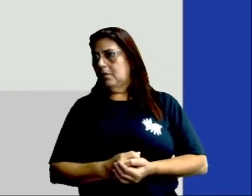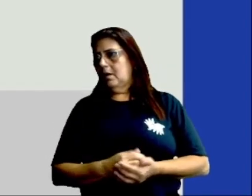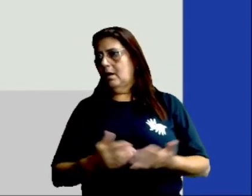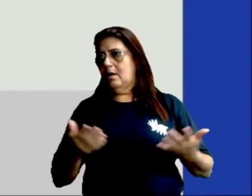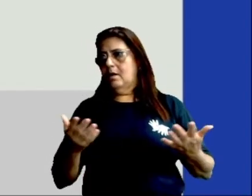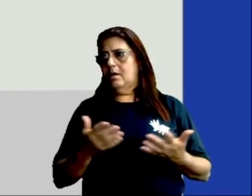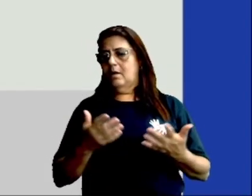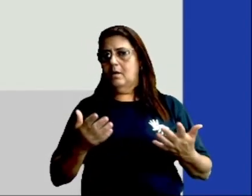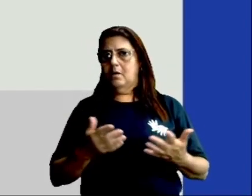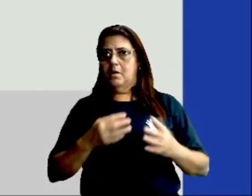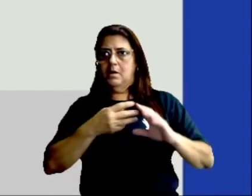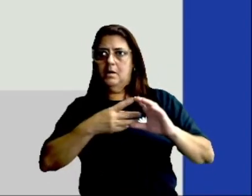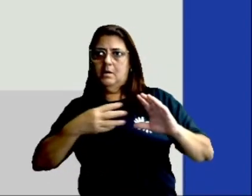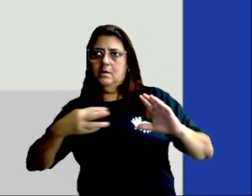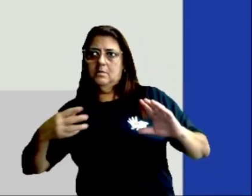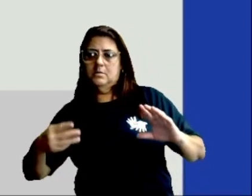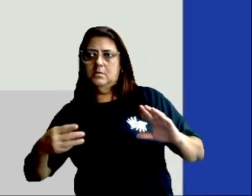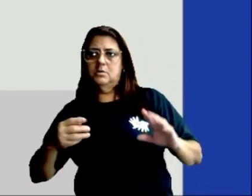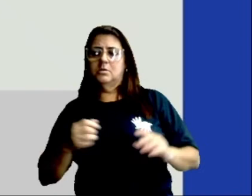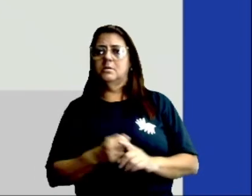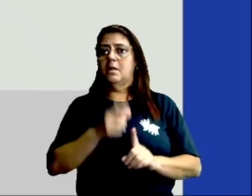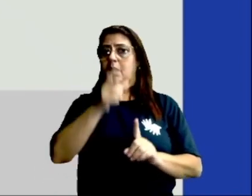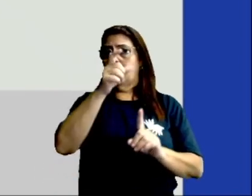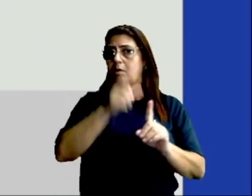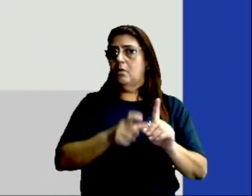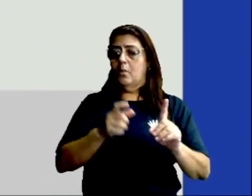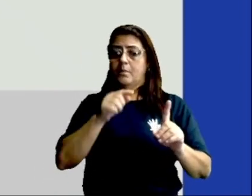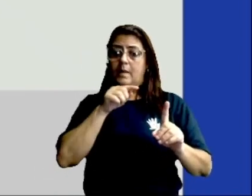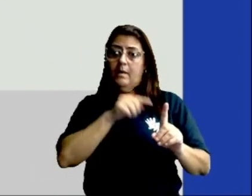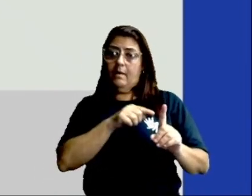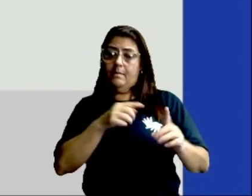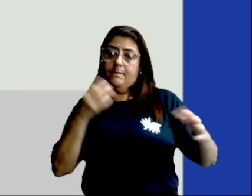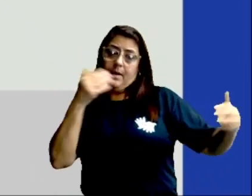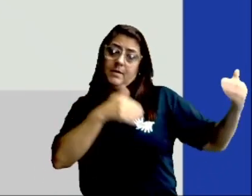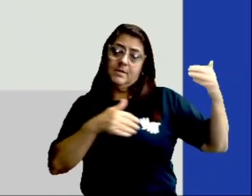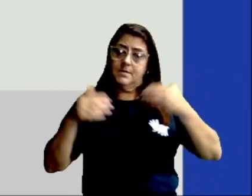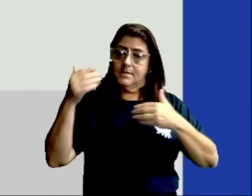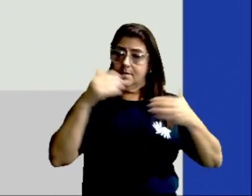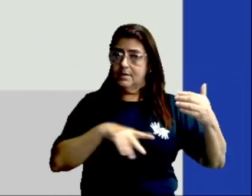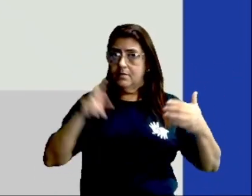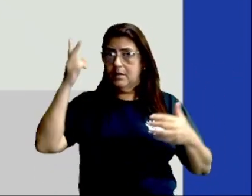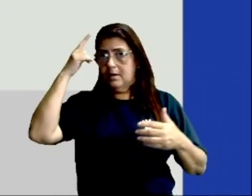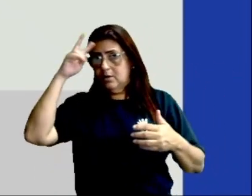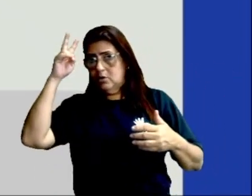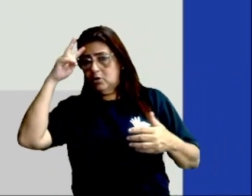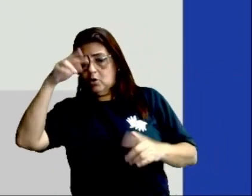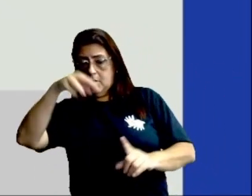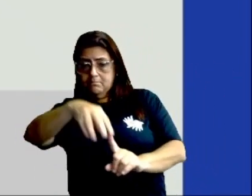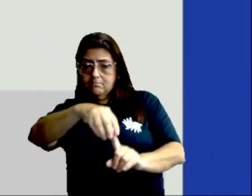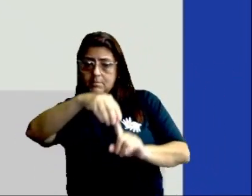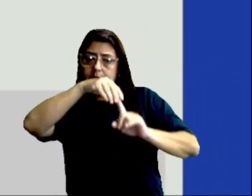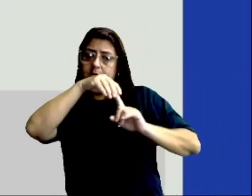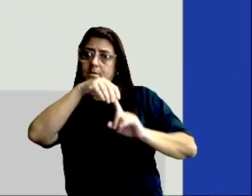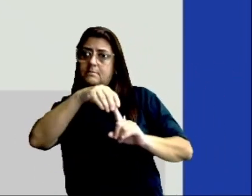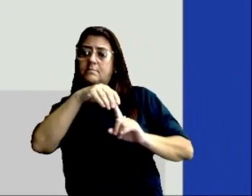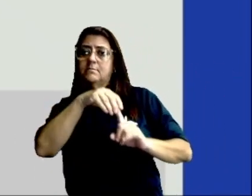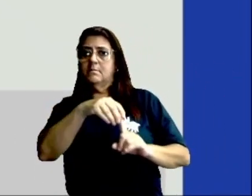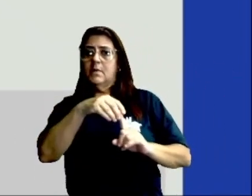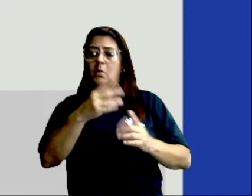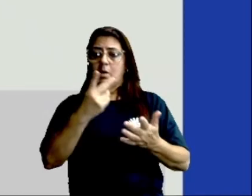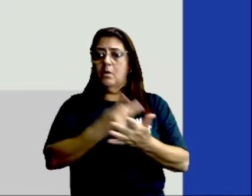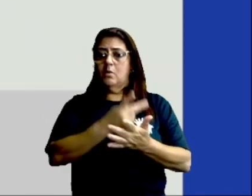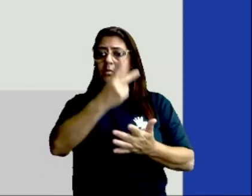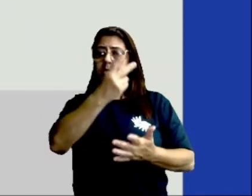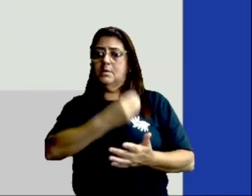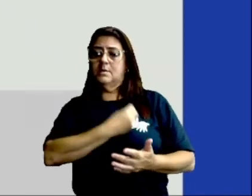Mais um pouco das características desse tipo de narrador. Ele participa de toda a história ativamente. Ele é um dos personagens e narra os acontecimentos